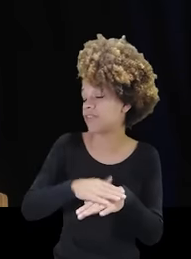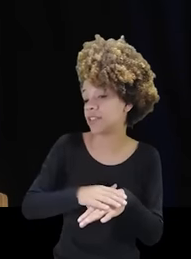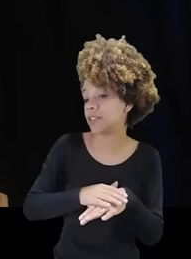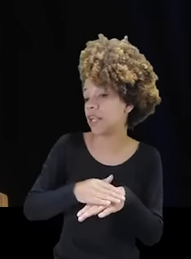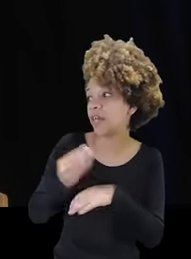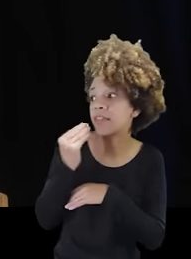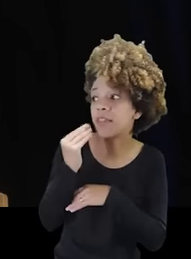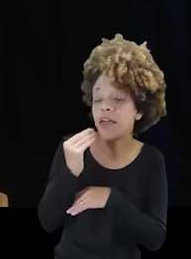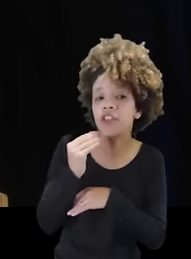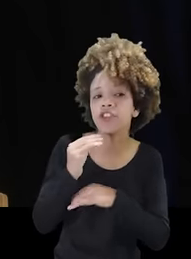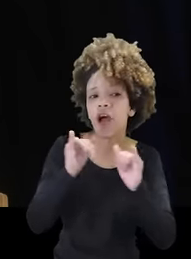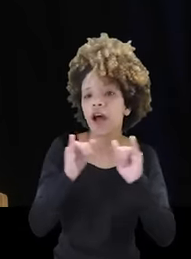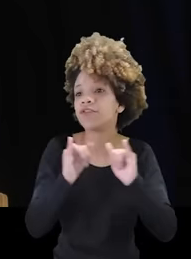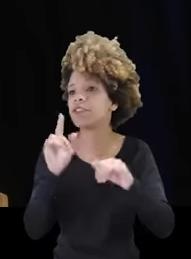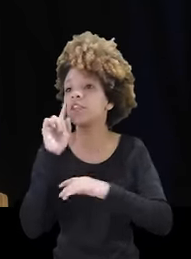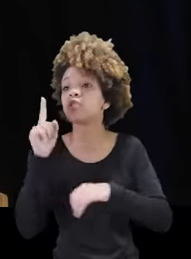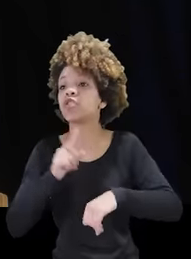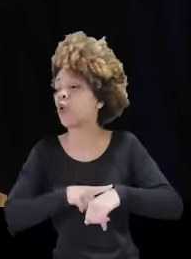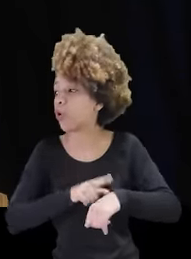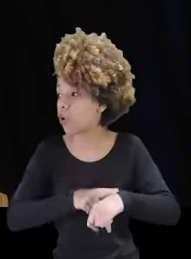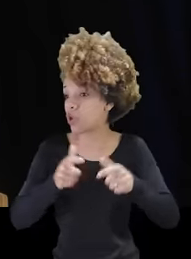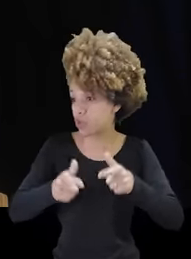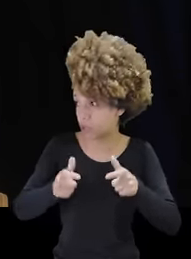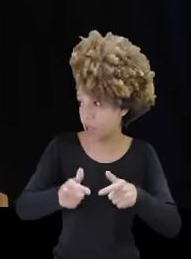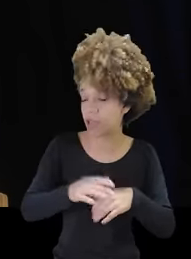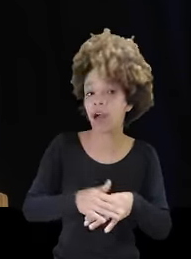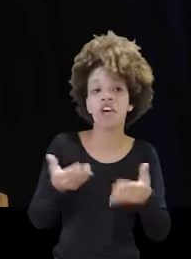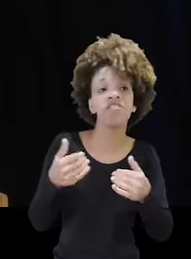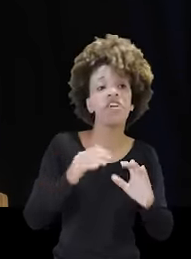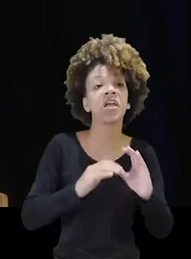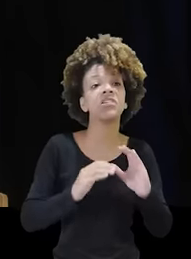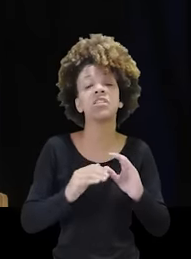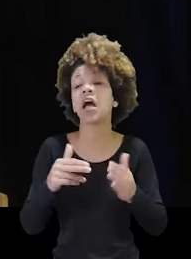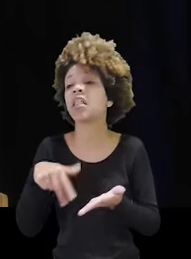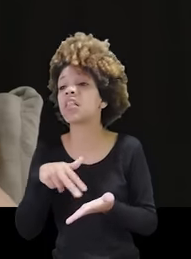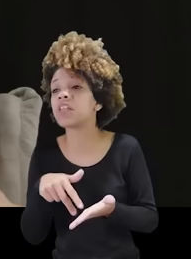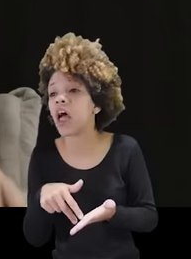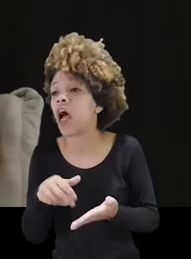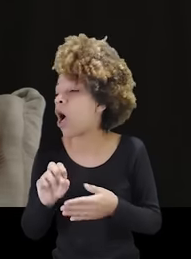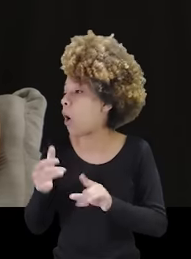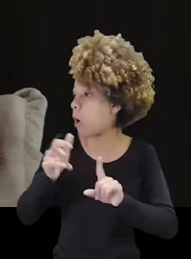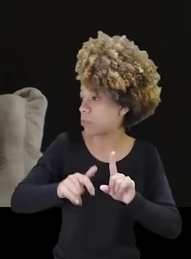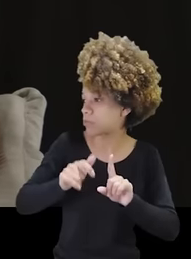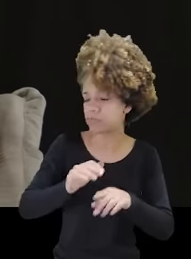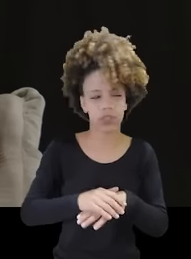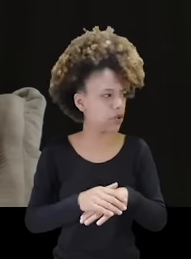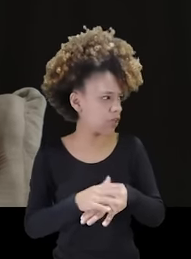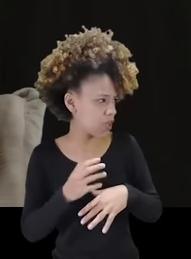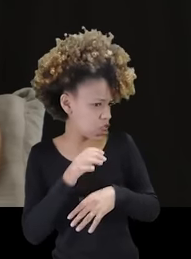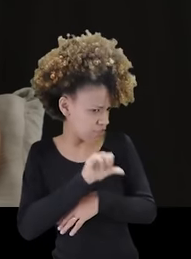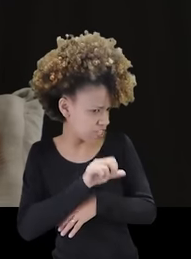audição eles pessoal venham dia tal dançar ou cantar ou atuar e vocês então ele frustra